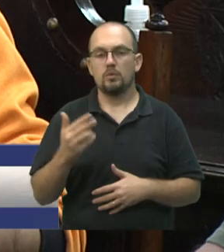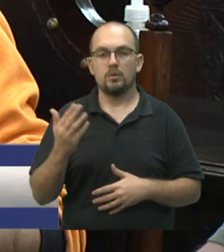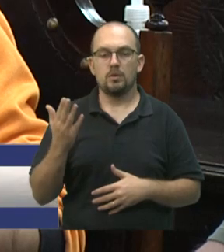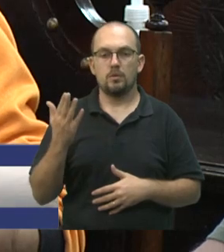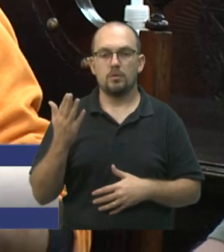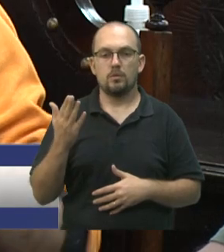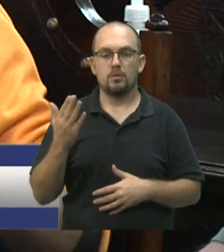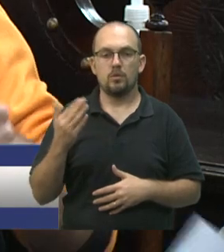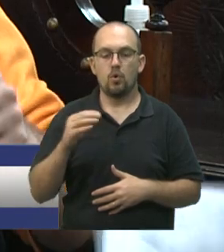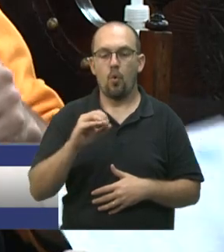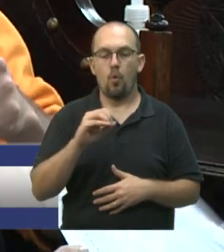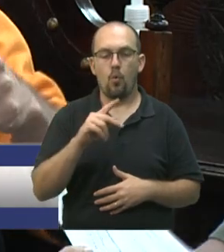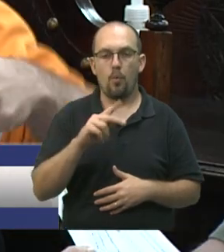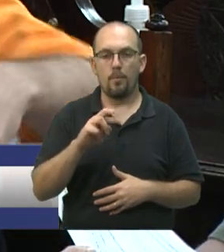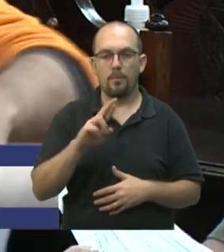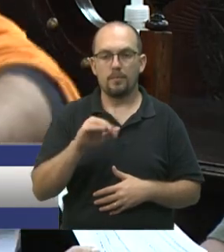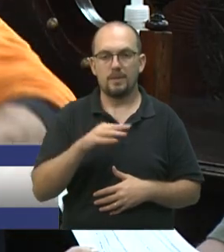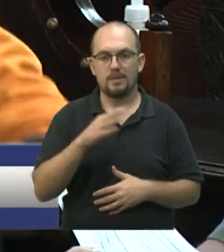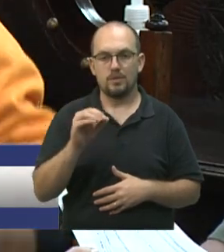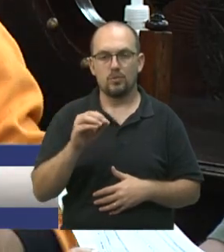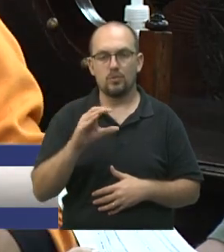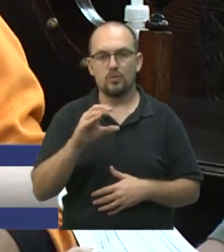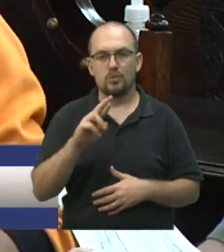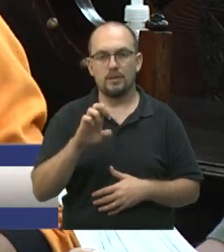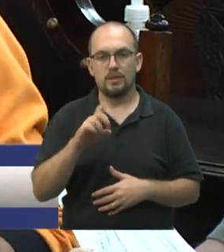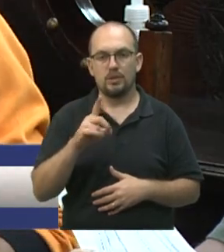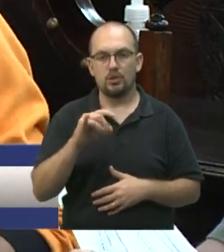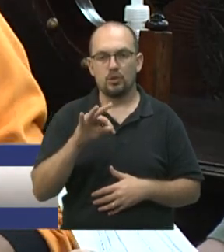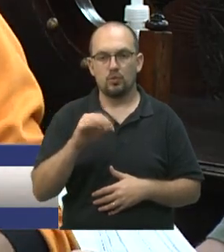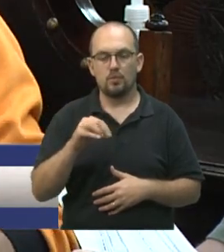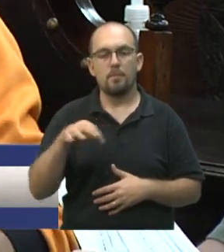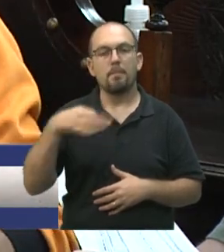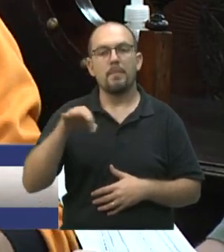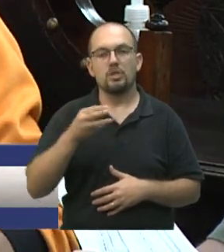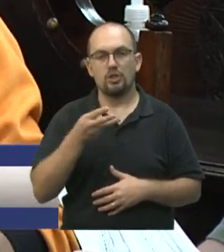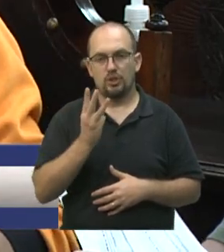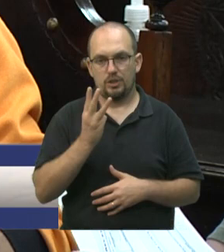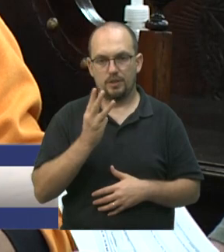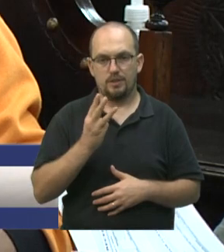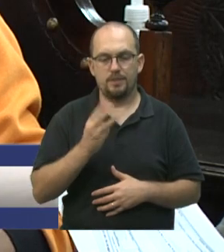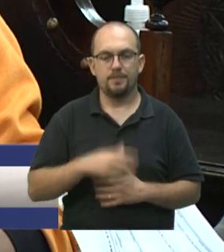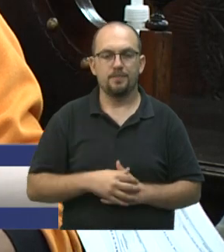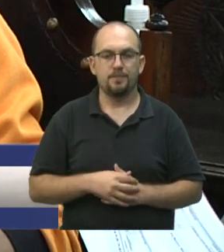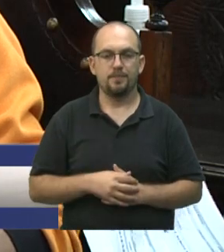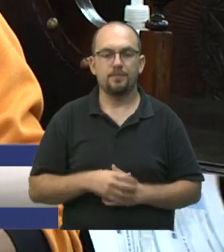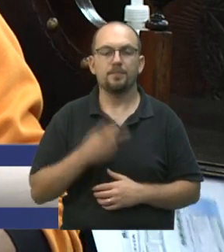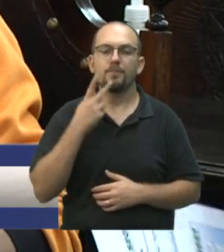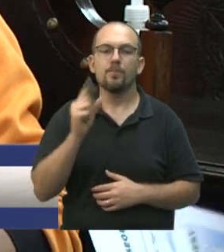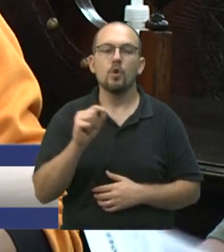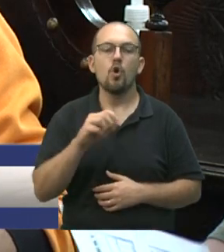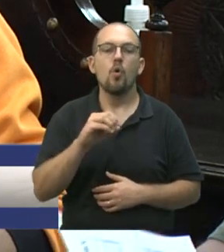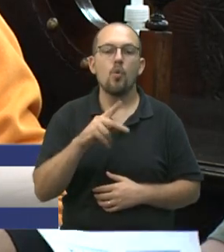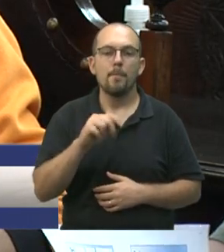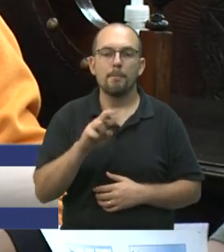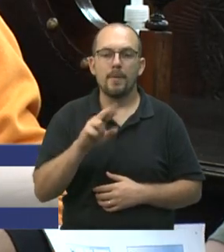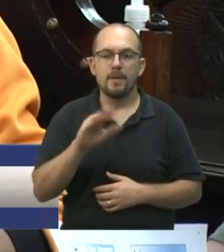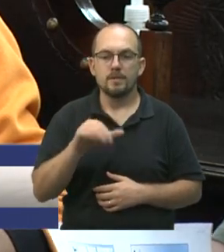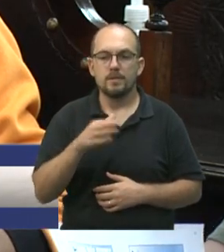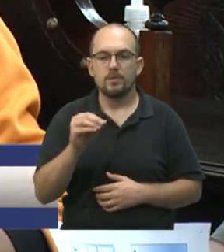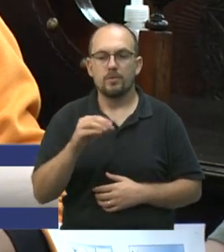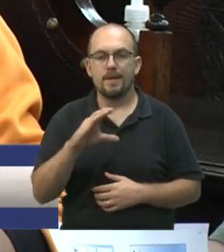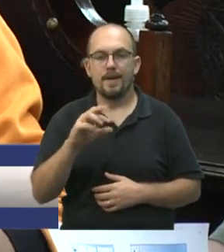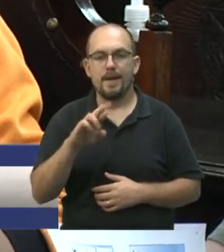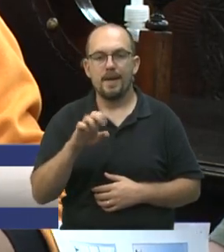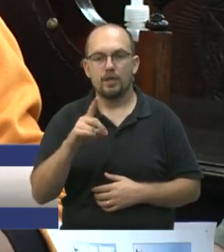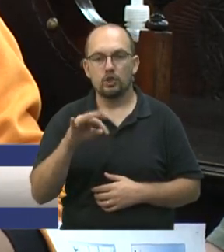operações de crédito estimados, tanto é que está aqui na página 3, inclusive, né? Operações de créditos, na previsão inicial